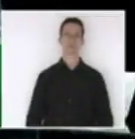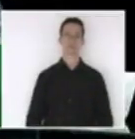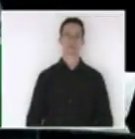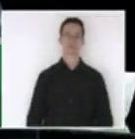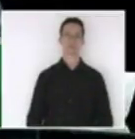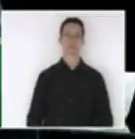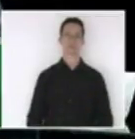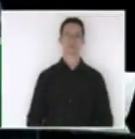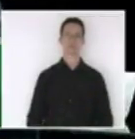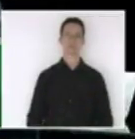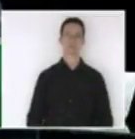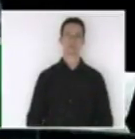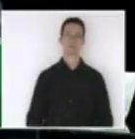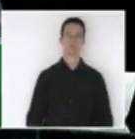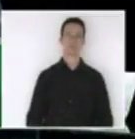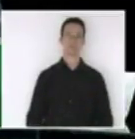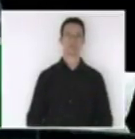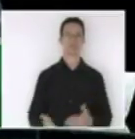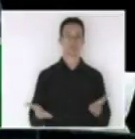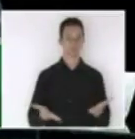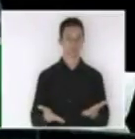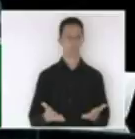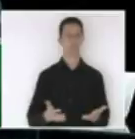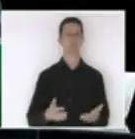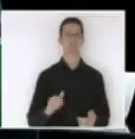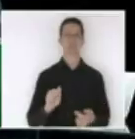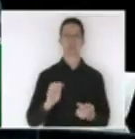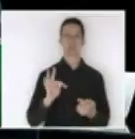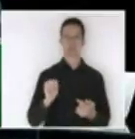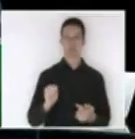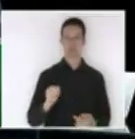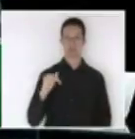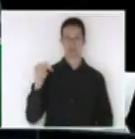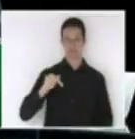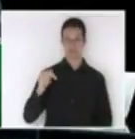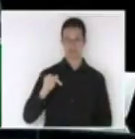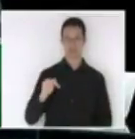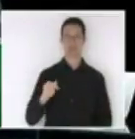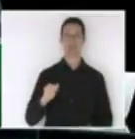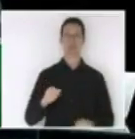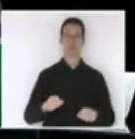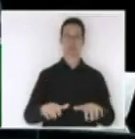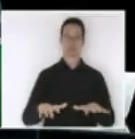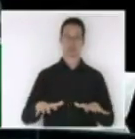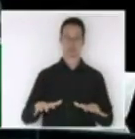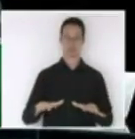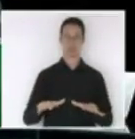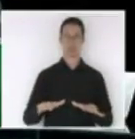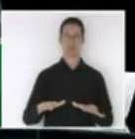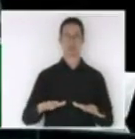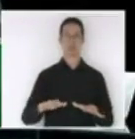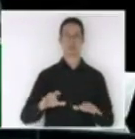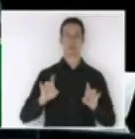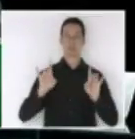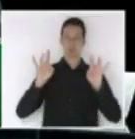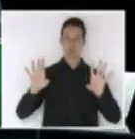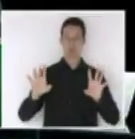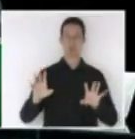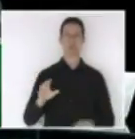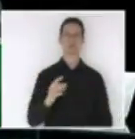Ainda temos a ata da 7ª sessão extraordinária da 3ª sessão legislativa da